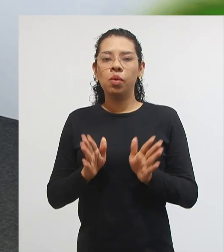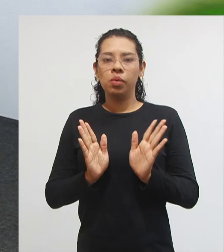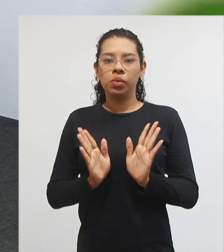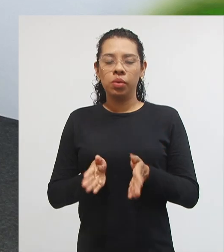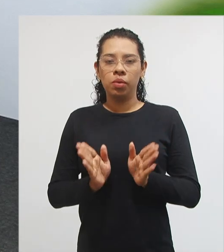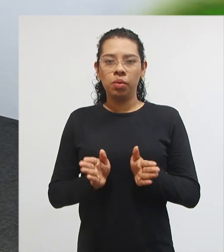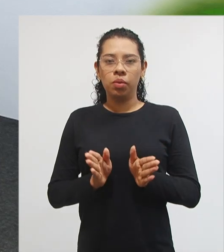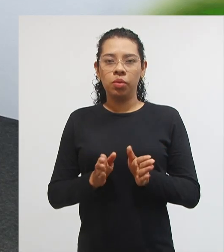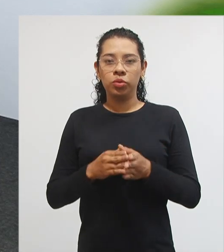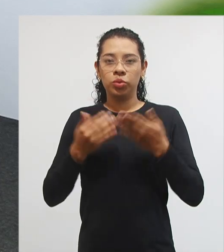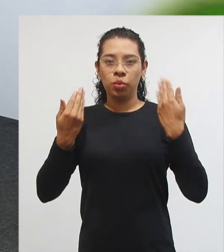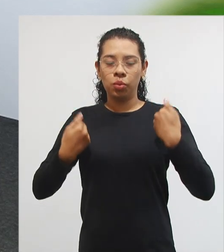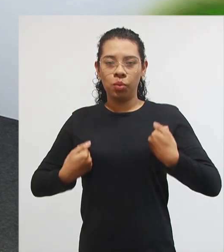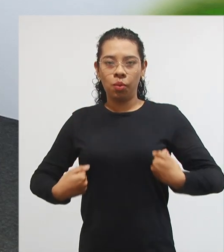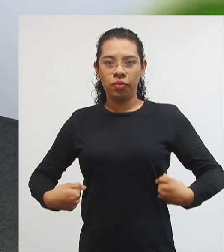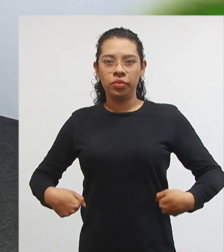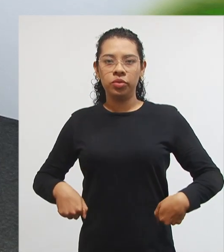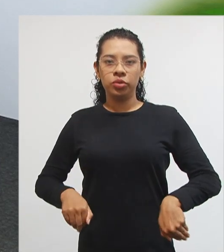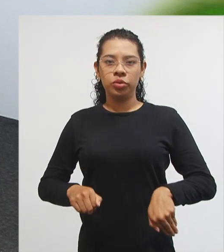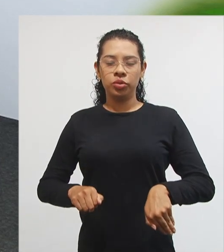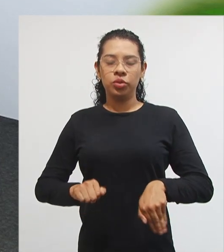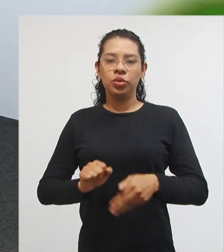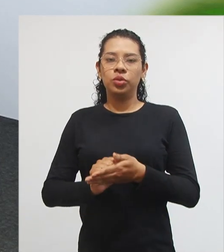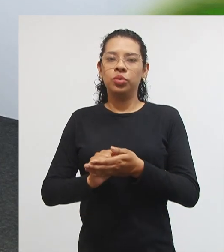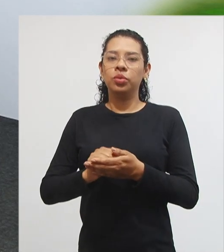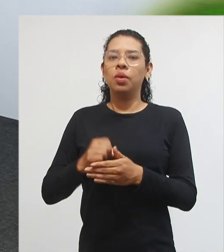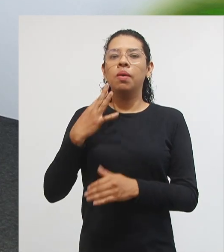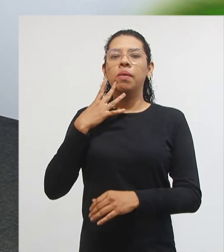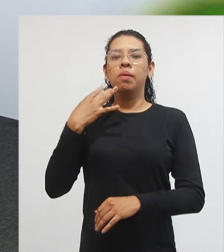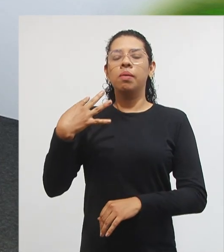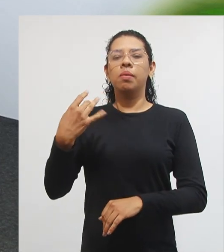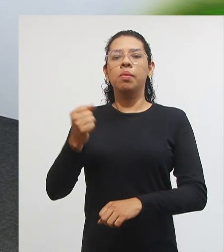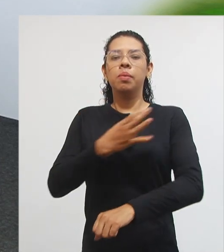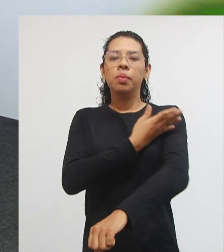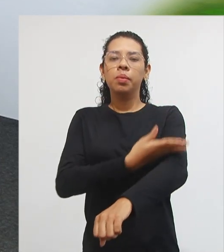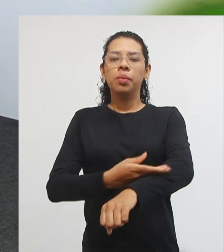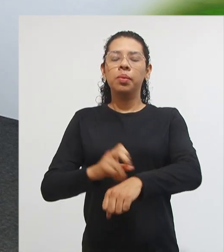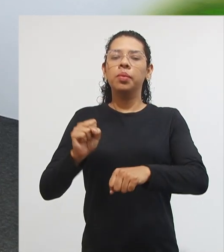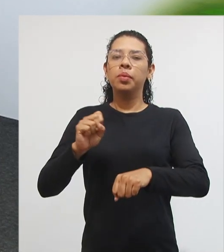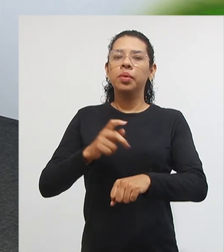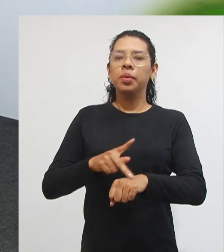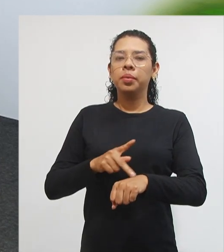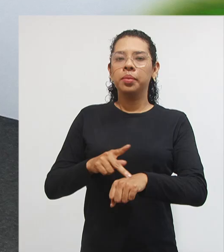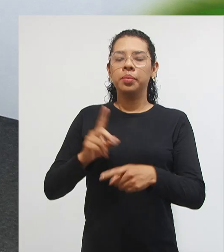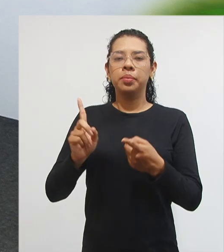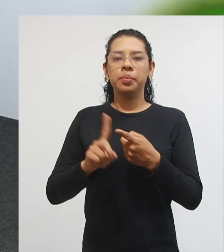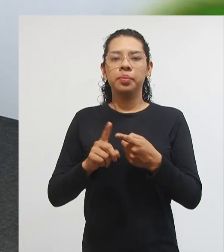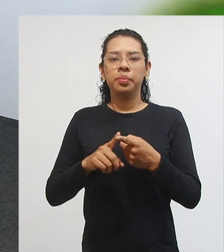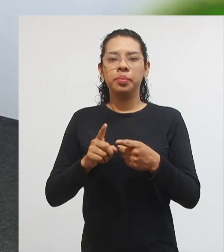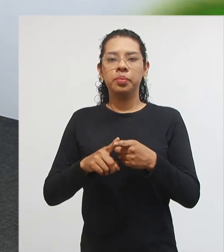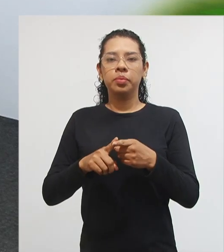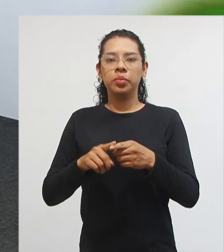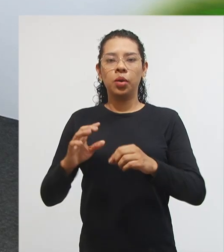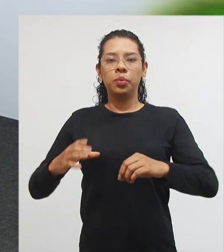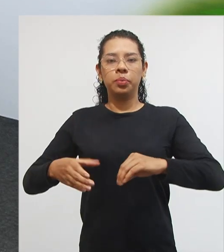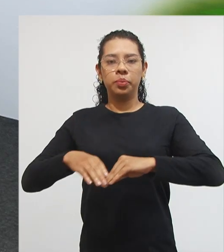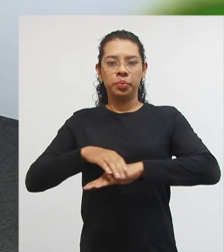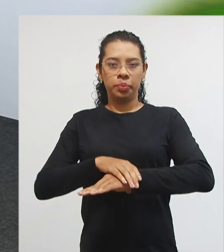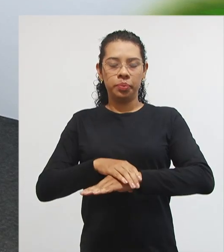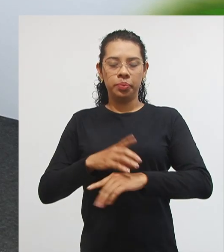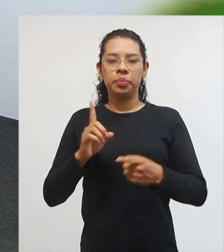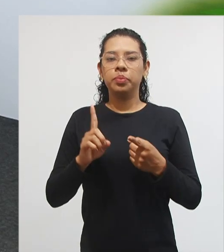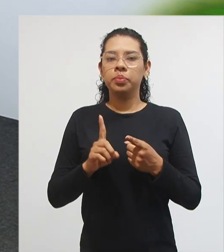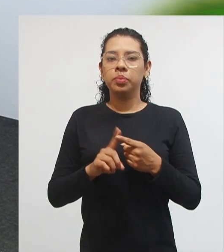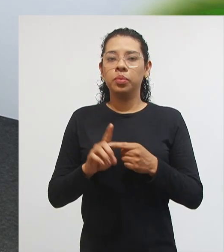também um vestido estampado de preto e branco e uma sapatilha preta. Eu estou aqui